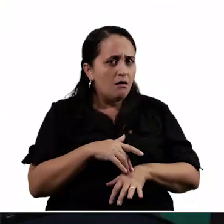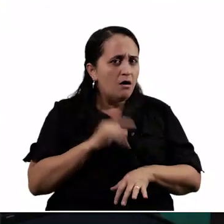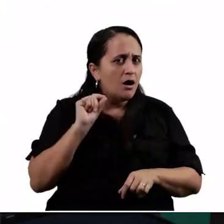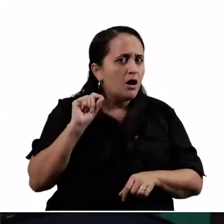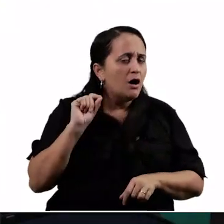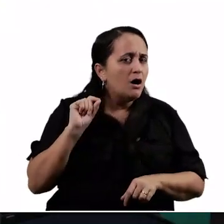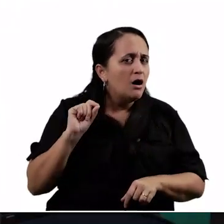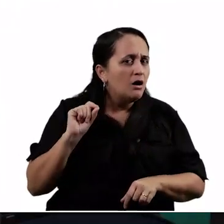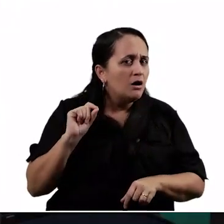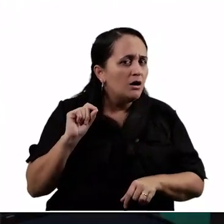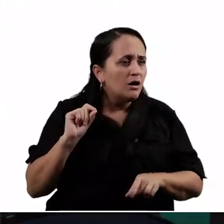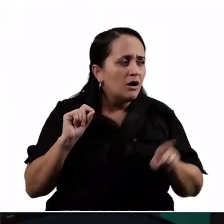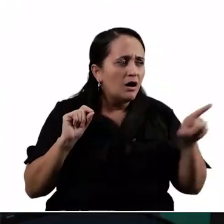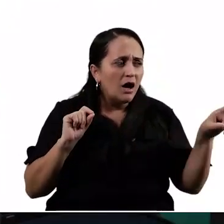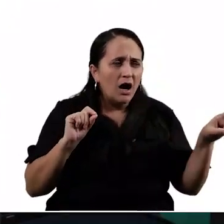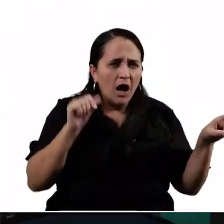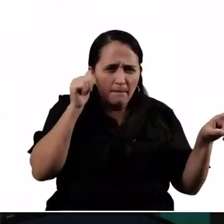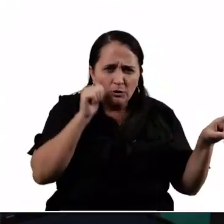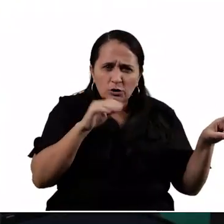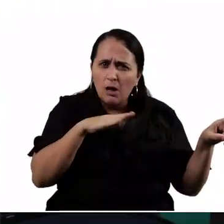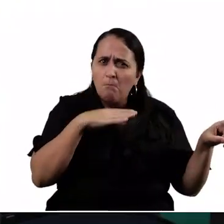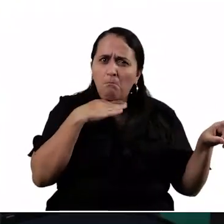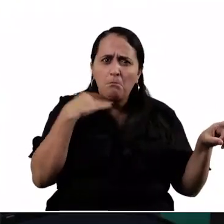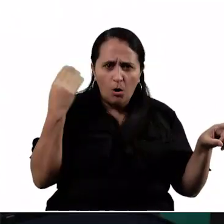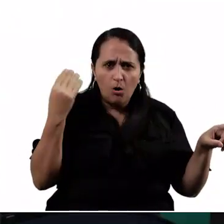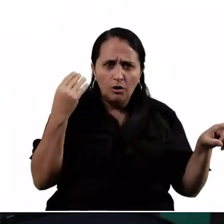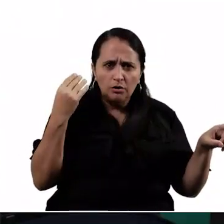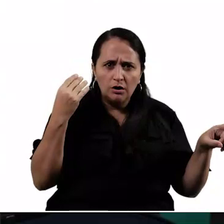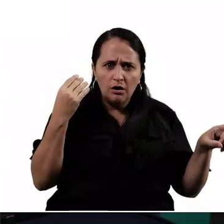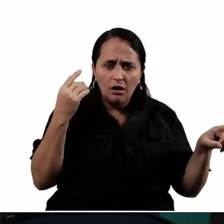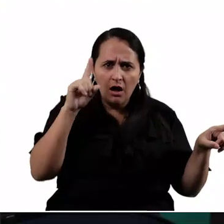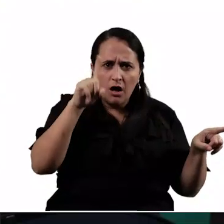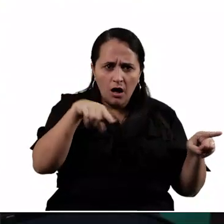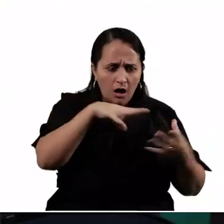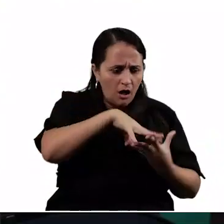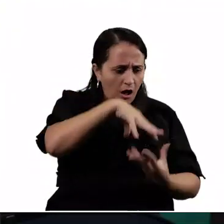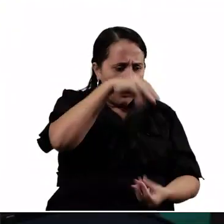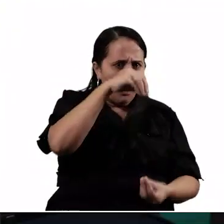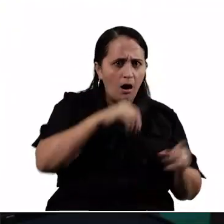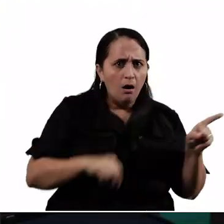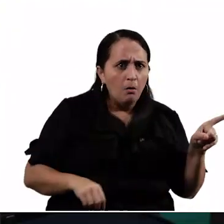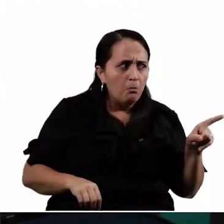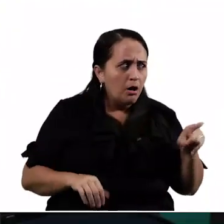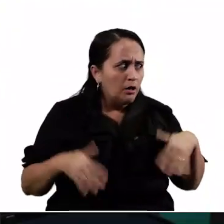que essa menina não estava mais viva Gente